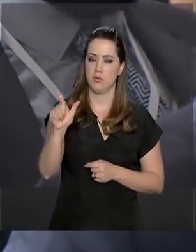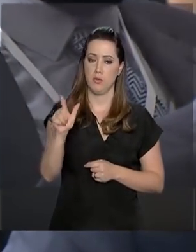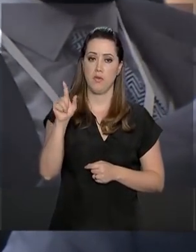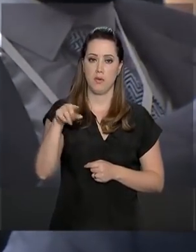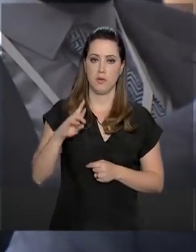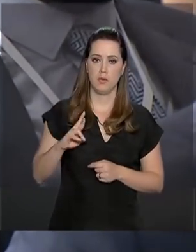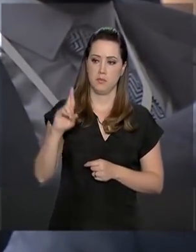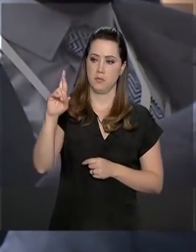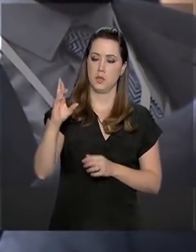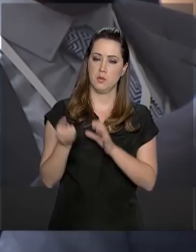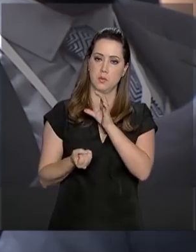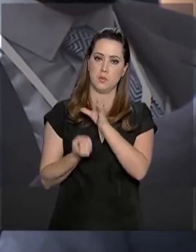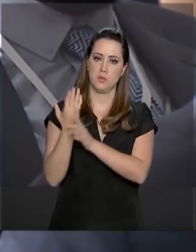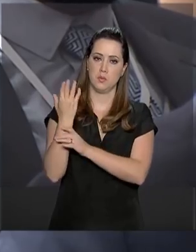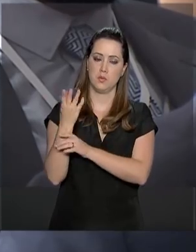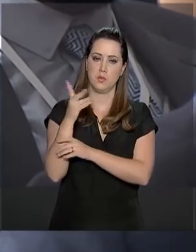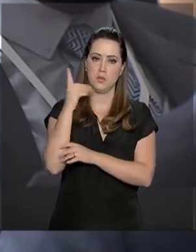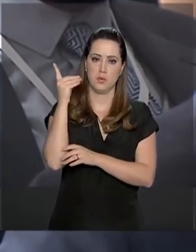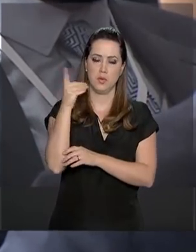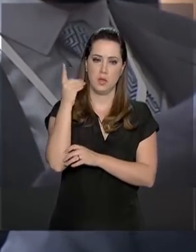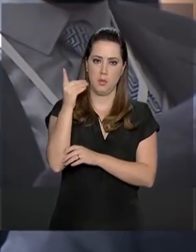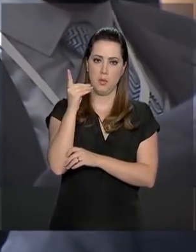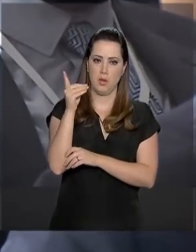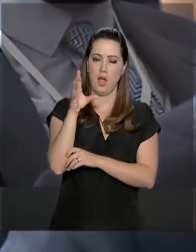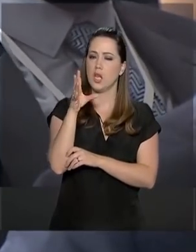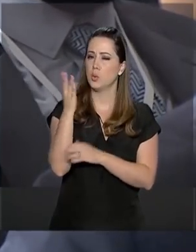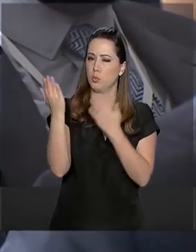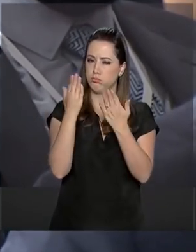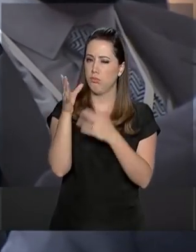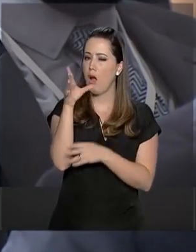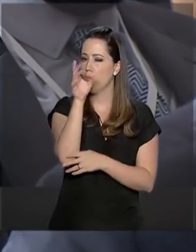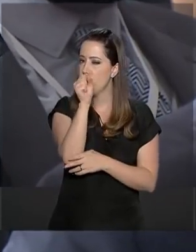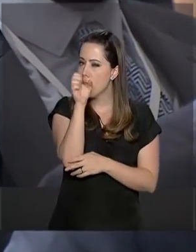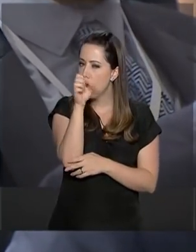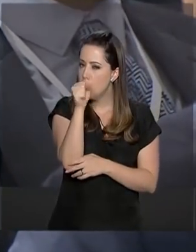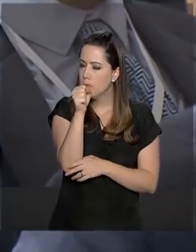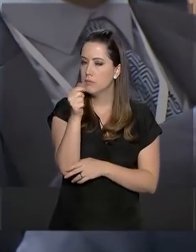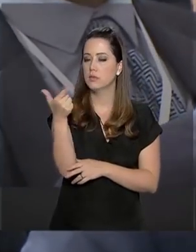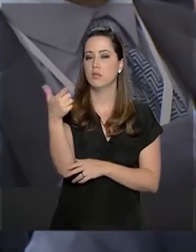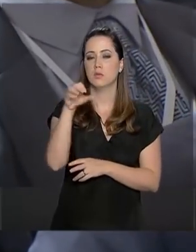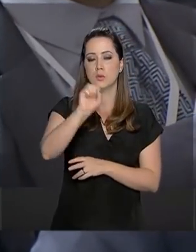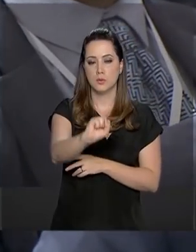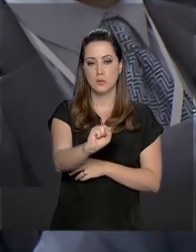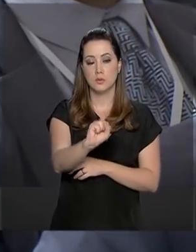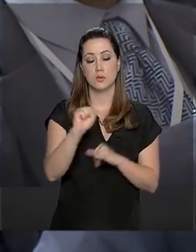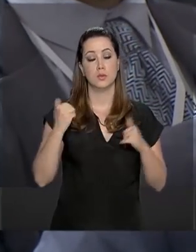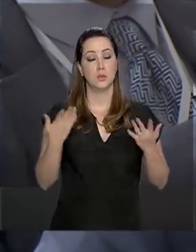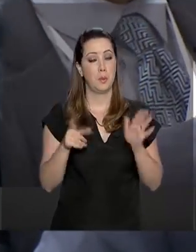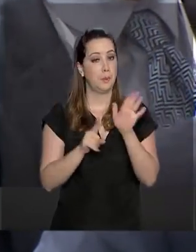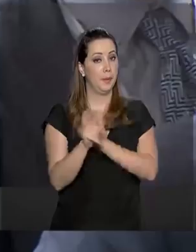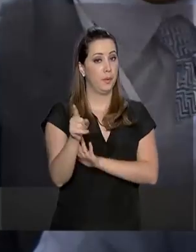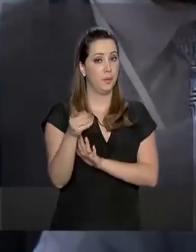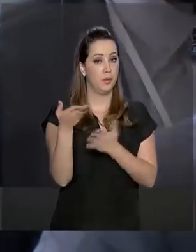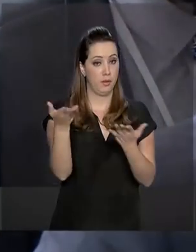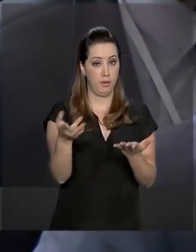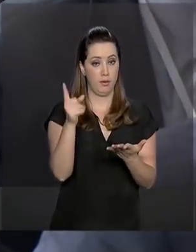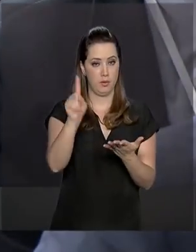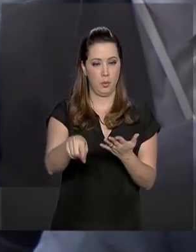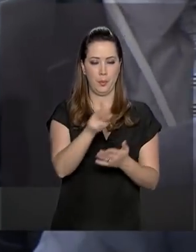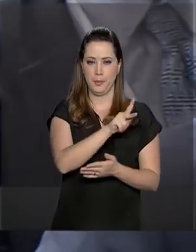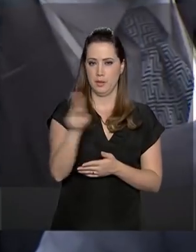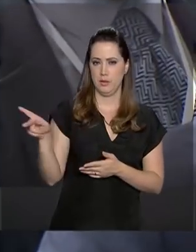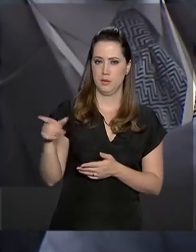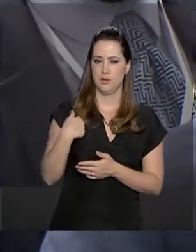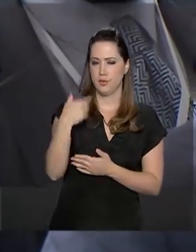responsável pela criação do deputado laranja em 2018 ea pergunta que eu deixe o presidente ainda